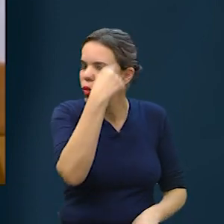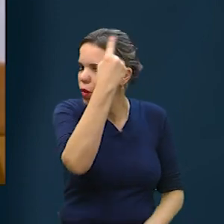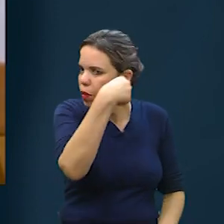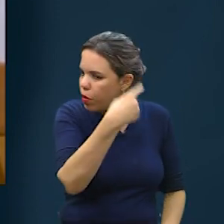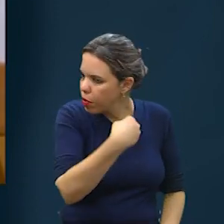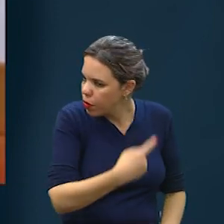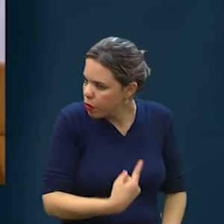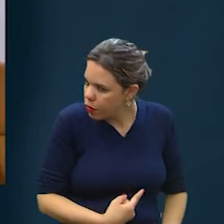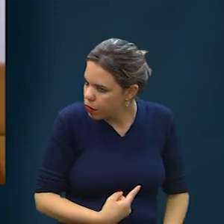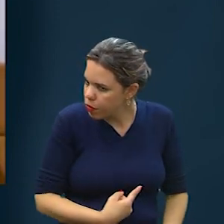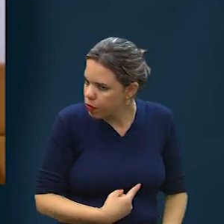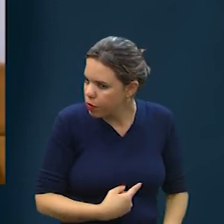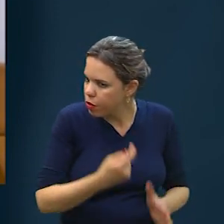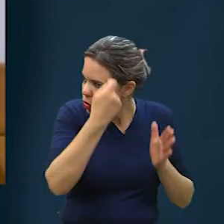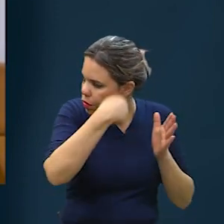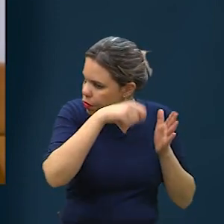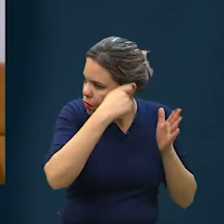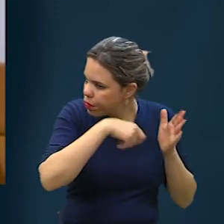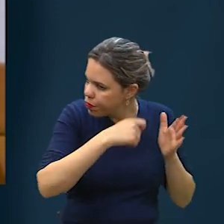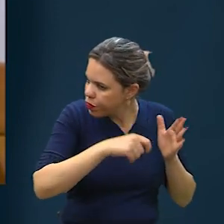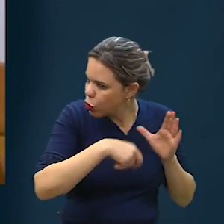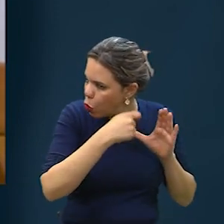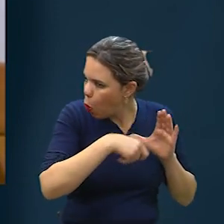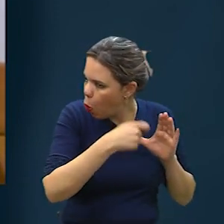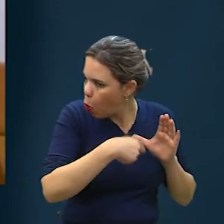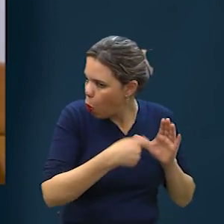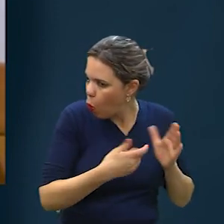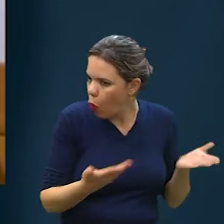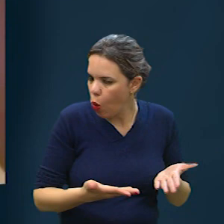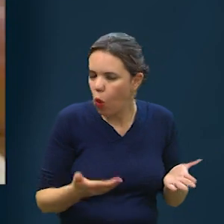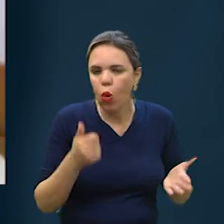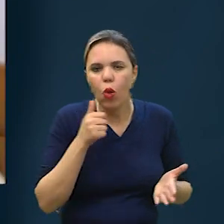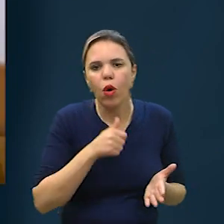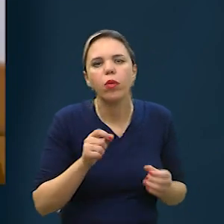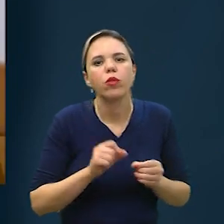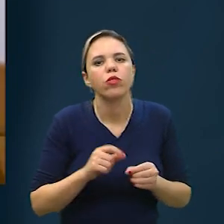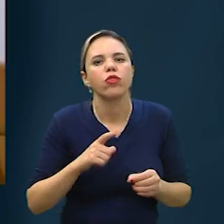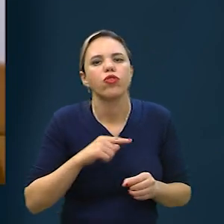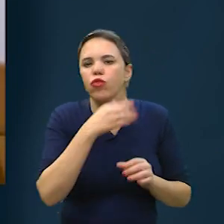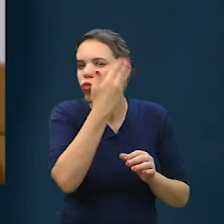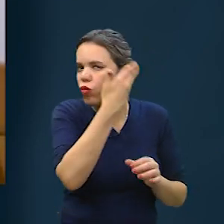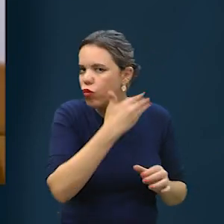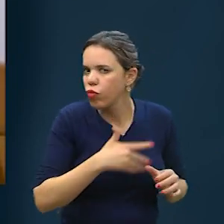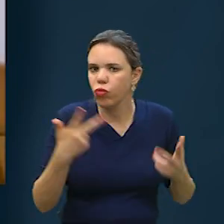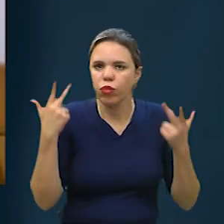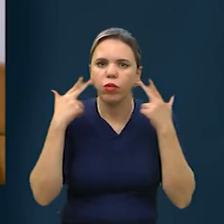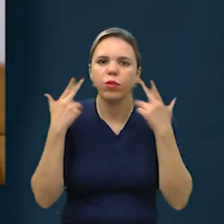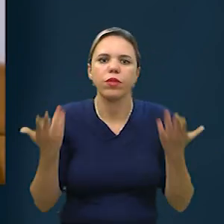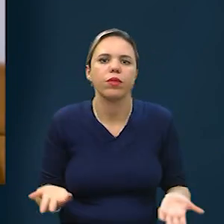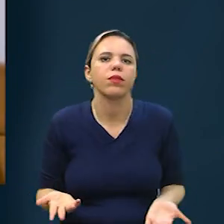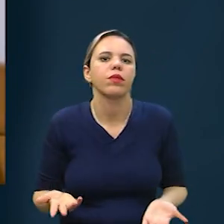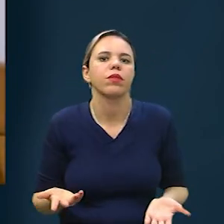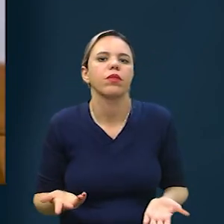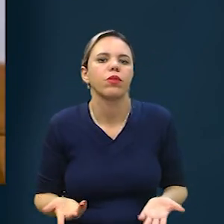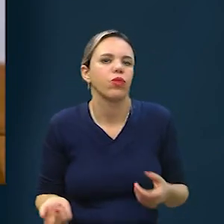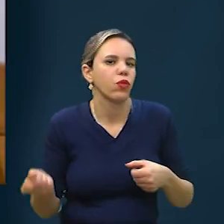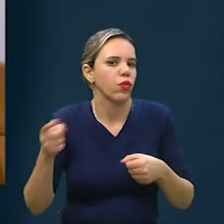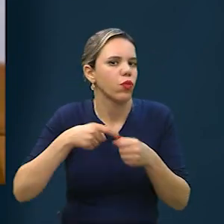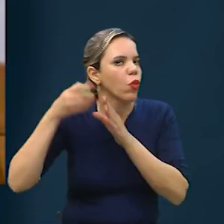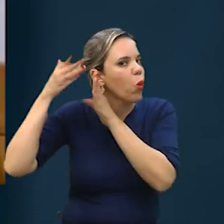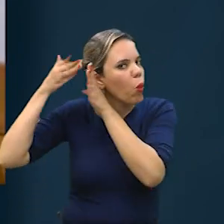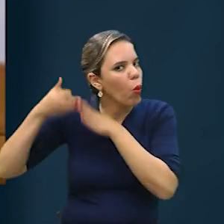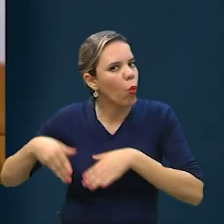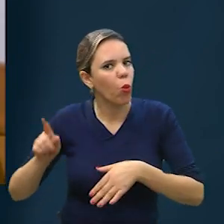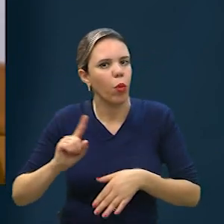ondas num cabelo que foi escovado. Então, se hoje a mulher pode ter essas ondas naturalmente, ela não vai voltar